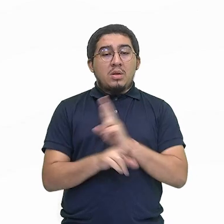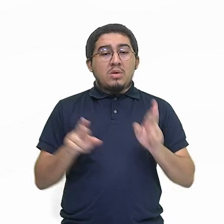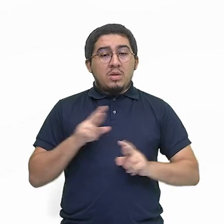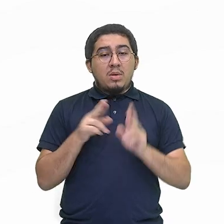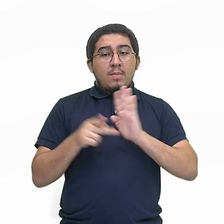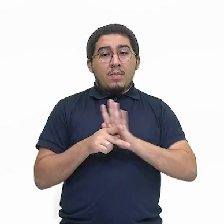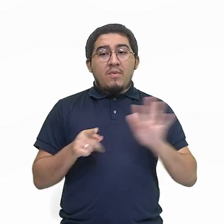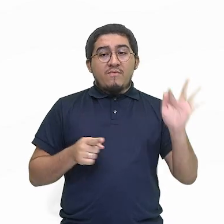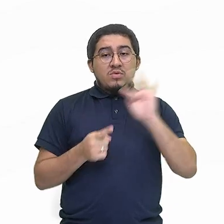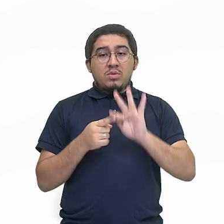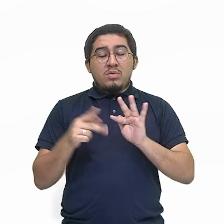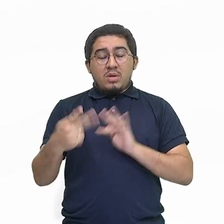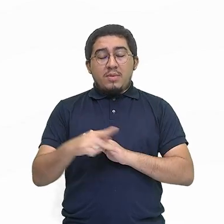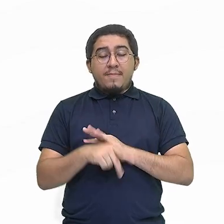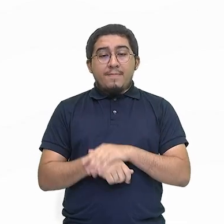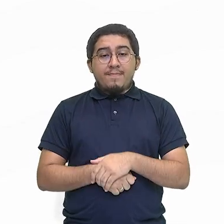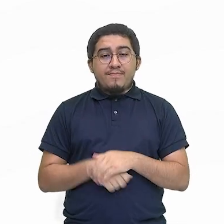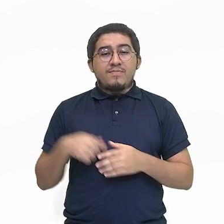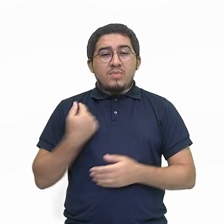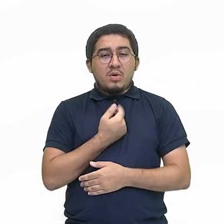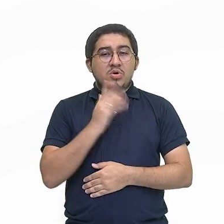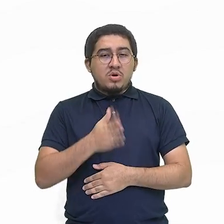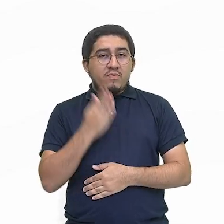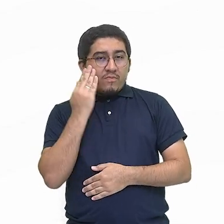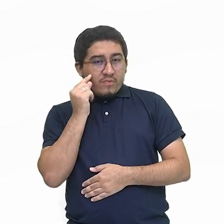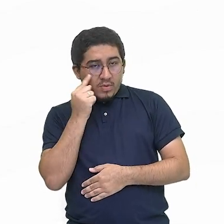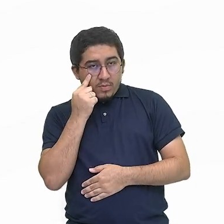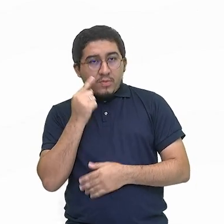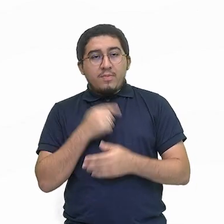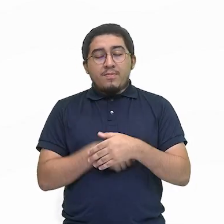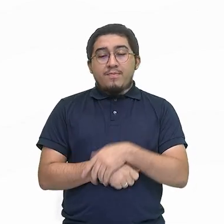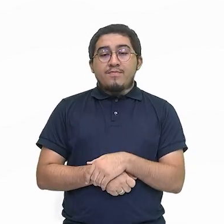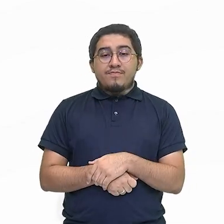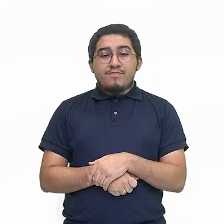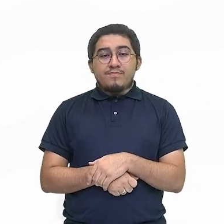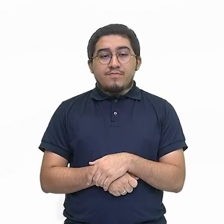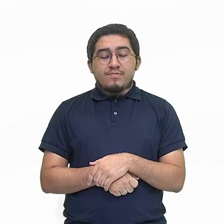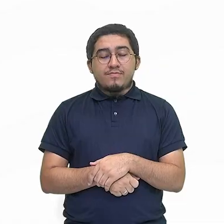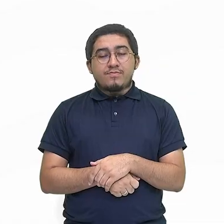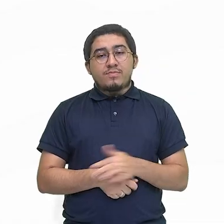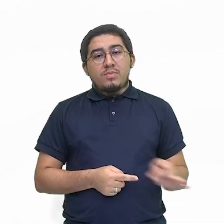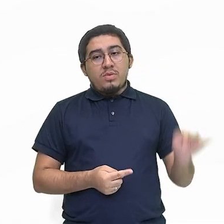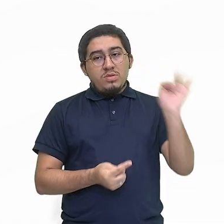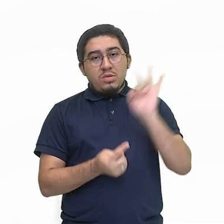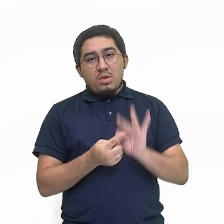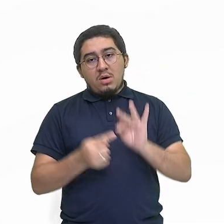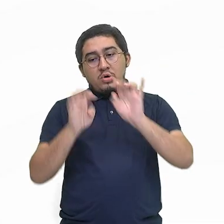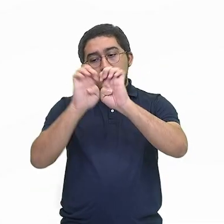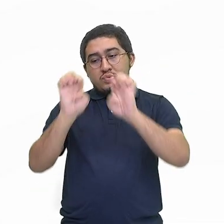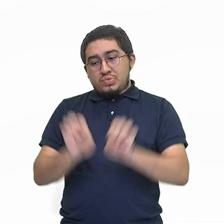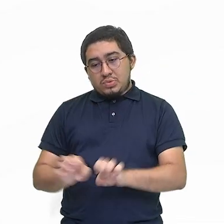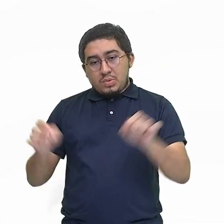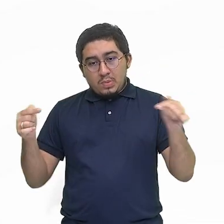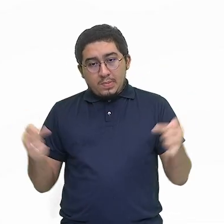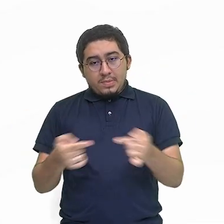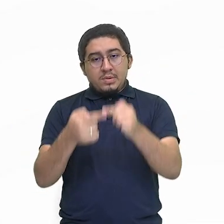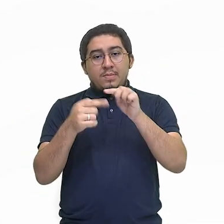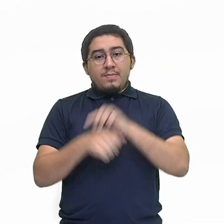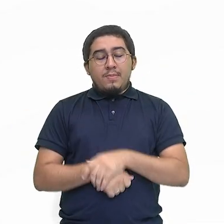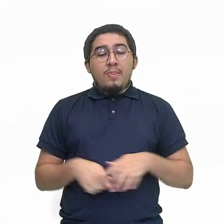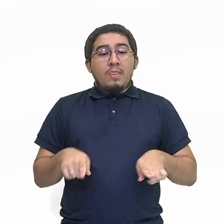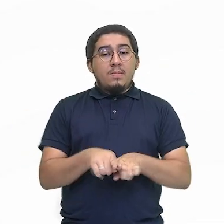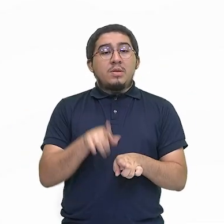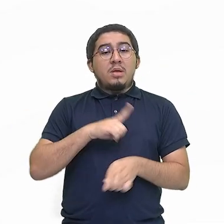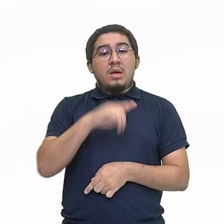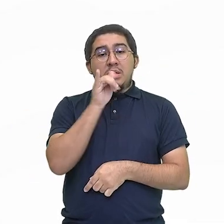com a função que desempenha, o que nós estamos vendo até então. Forma e função estão sempre associadas. Nós temos ali, no exemplo